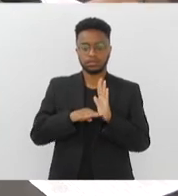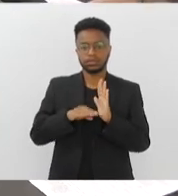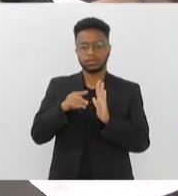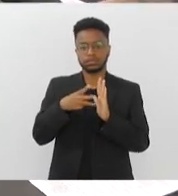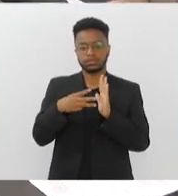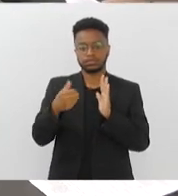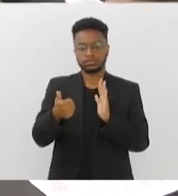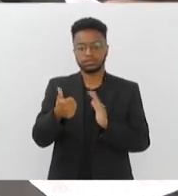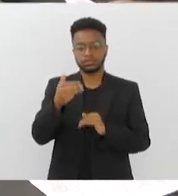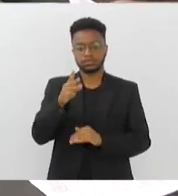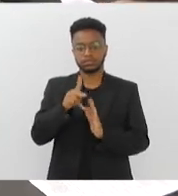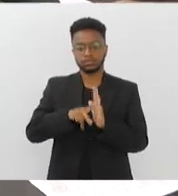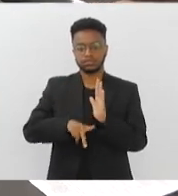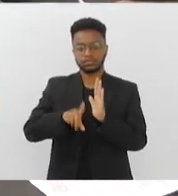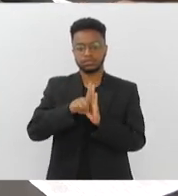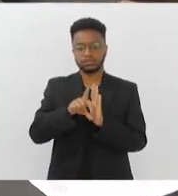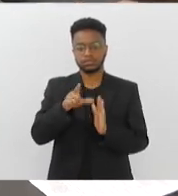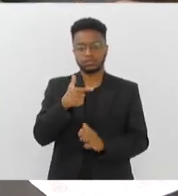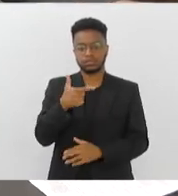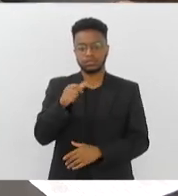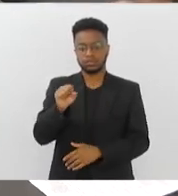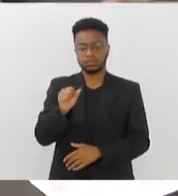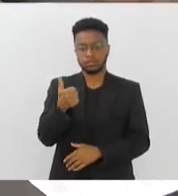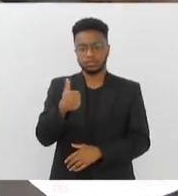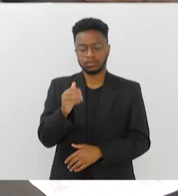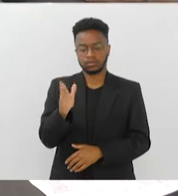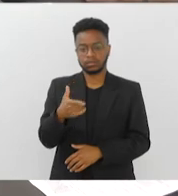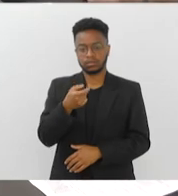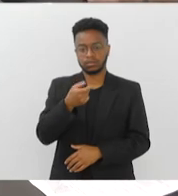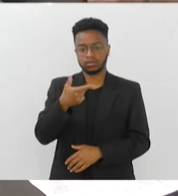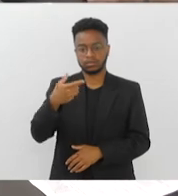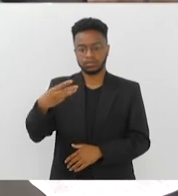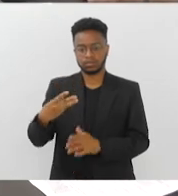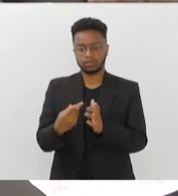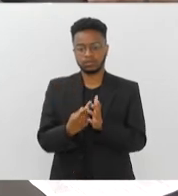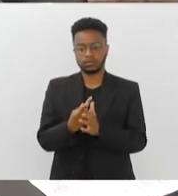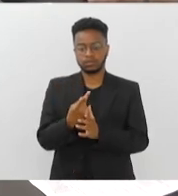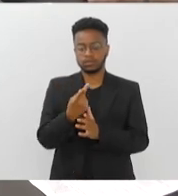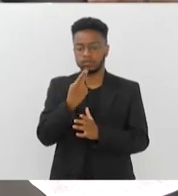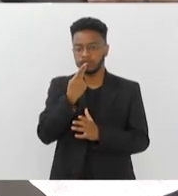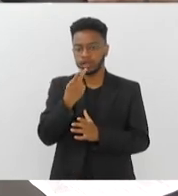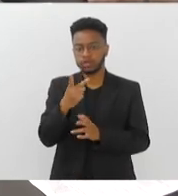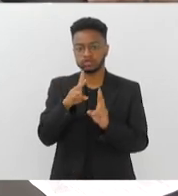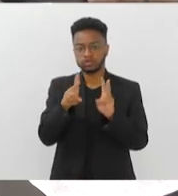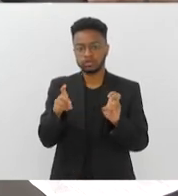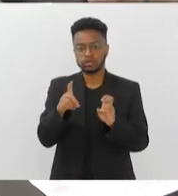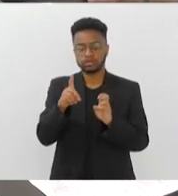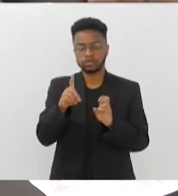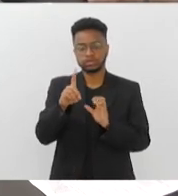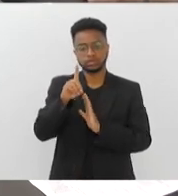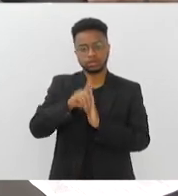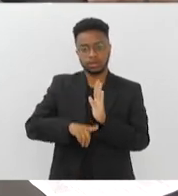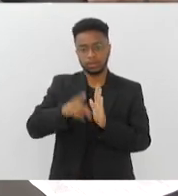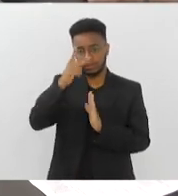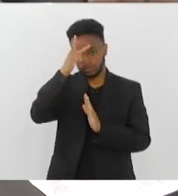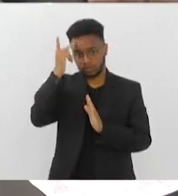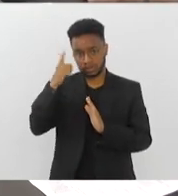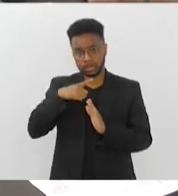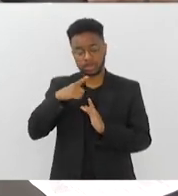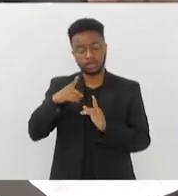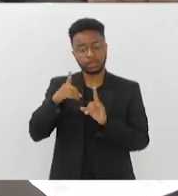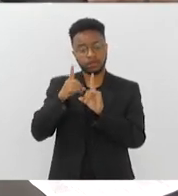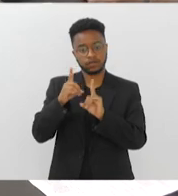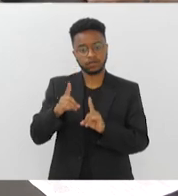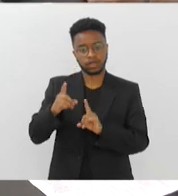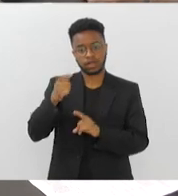de lei 2811 de 23, de autoria do deputado Júlio Rocha, que dispõe sobre o direito da pessoa com deficiência intelectual a ingressar e permanecer em